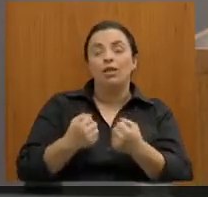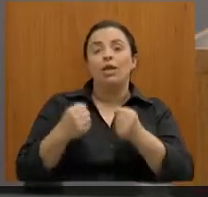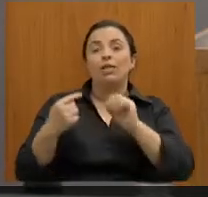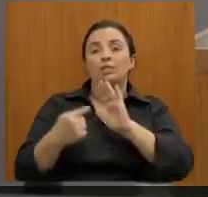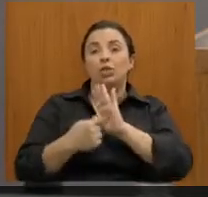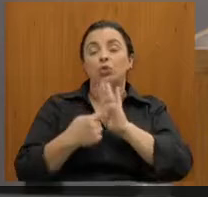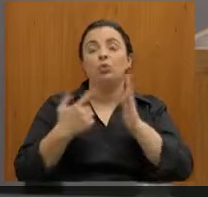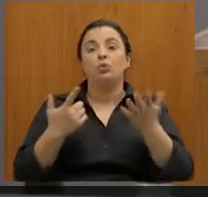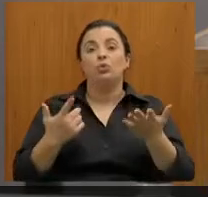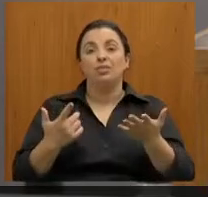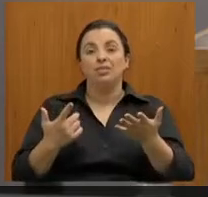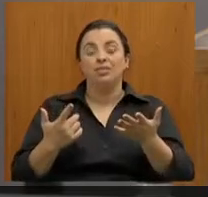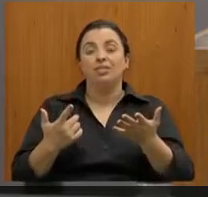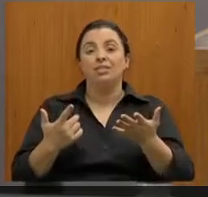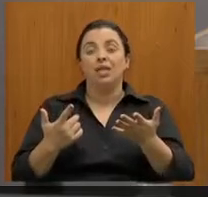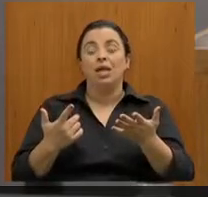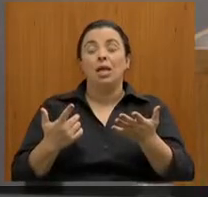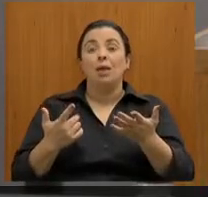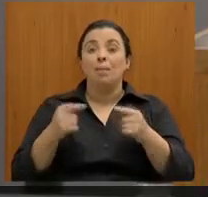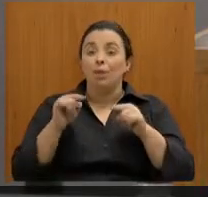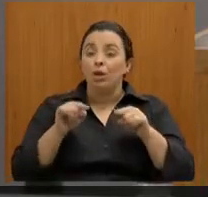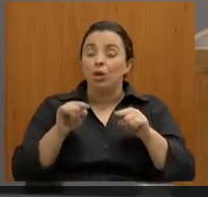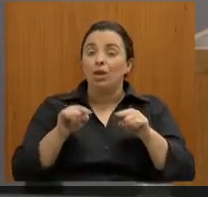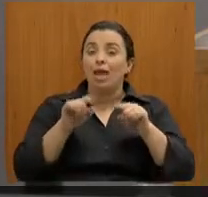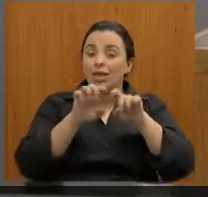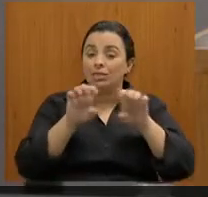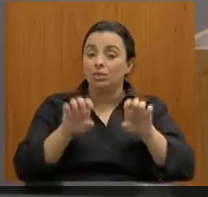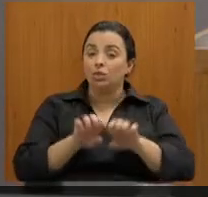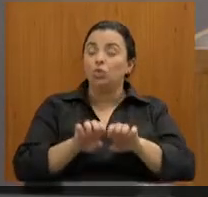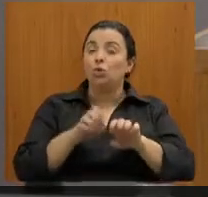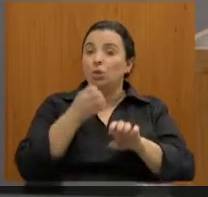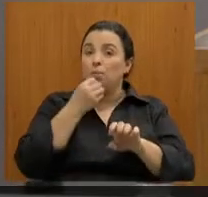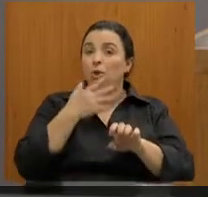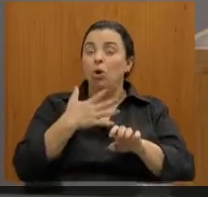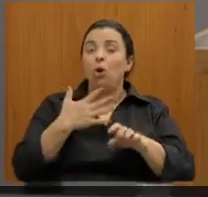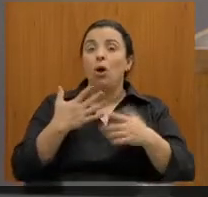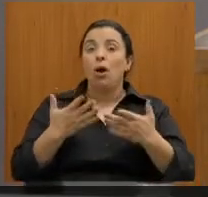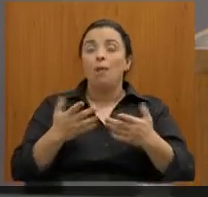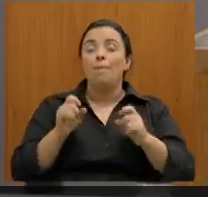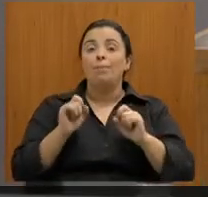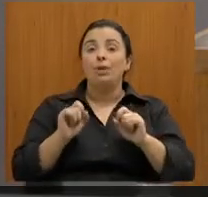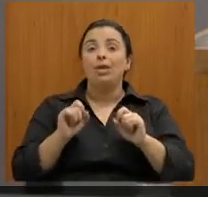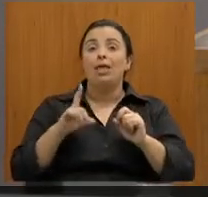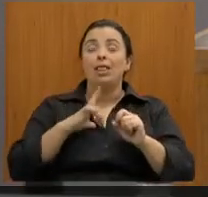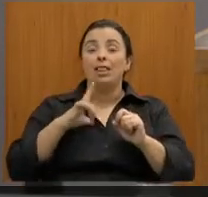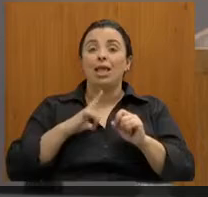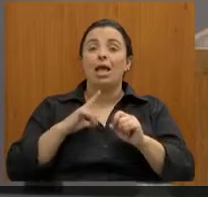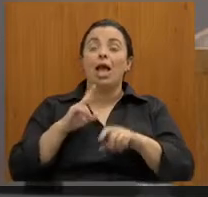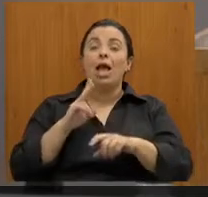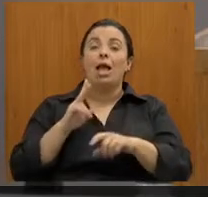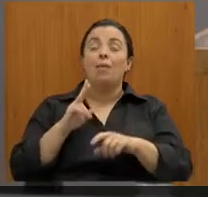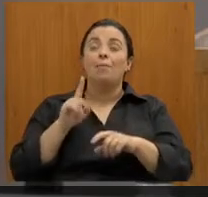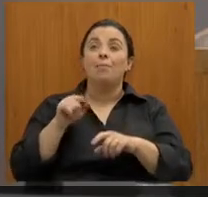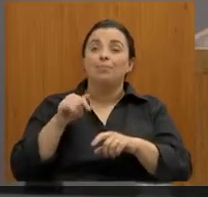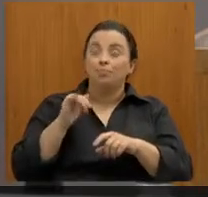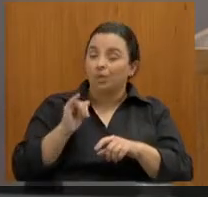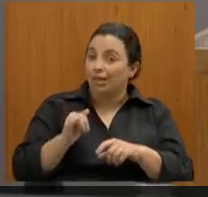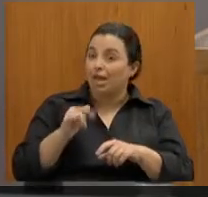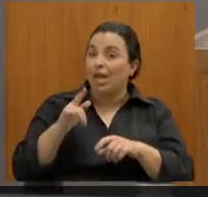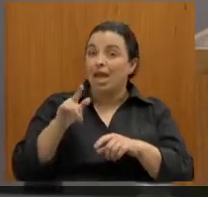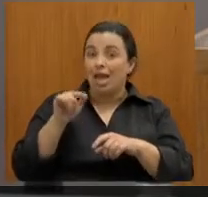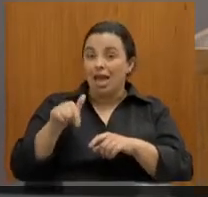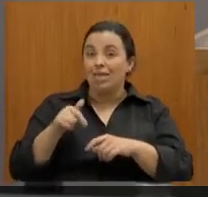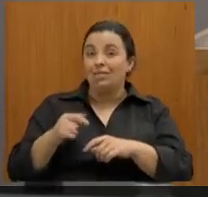que acontecem para que isso seja evitado a manutenção do ciclo de violência